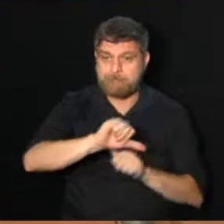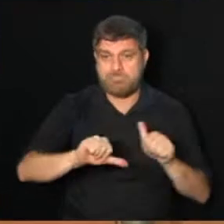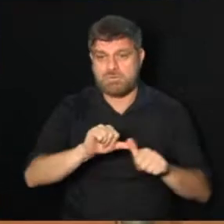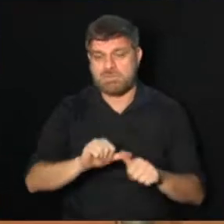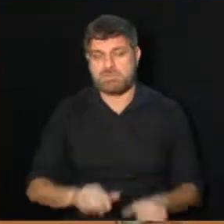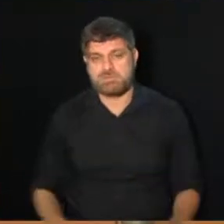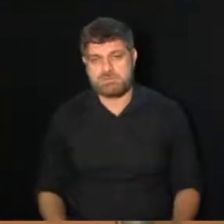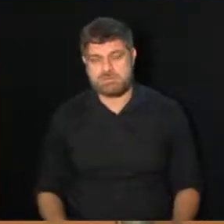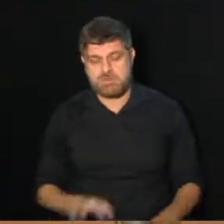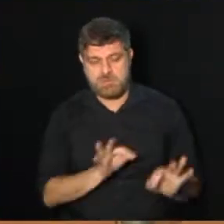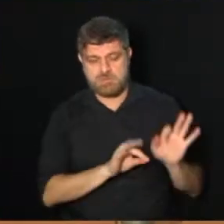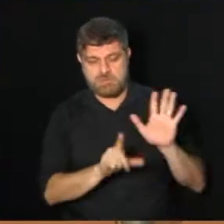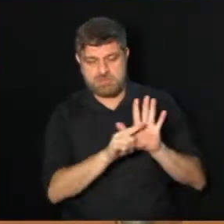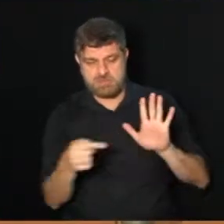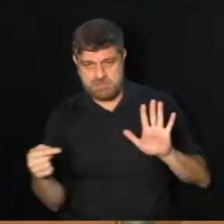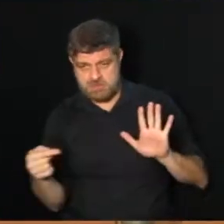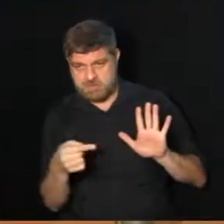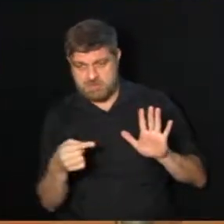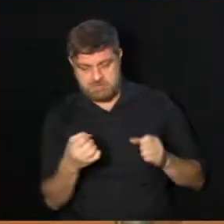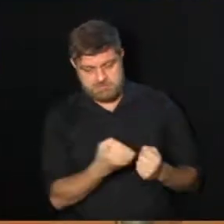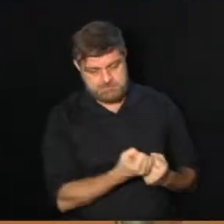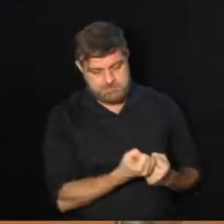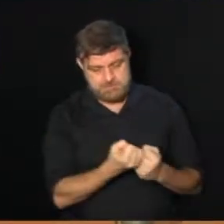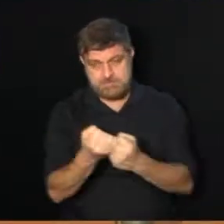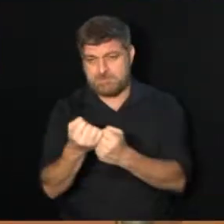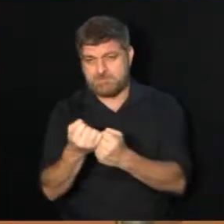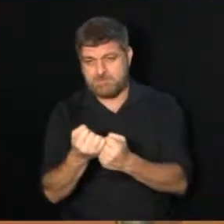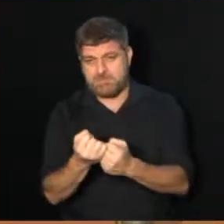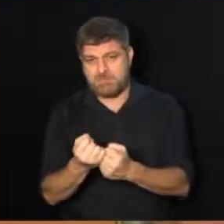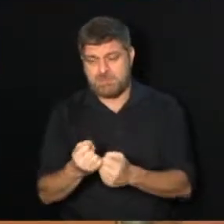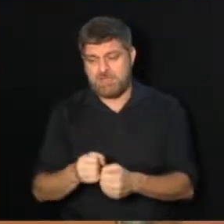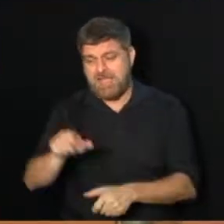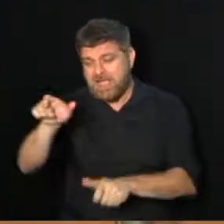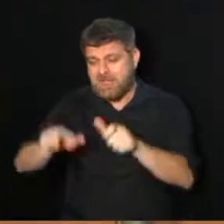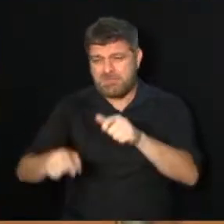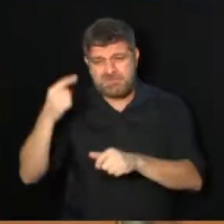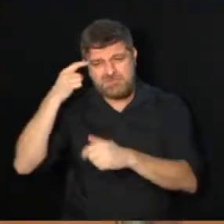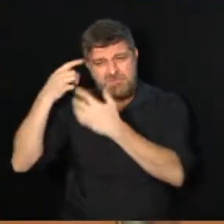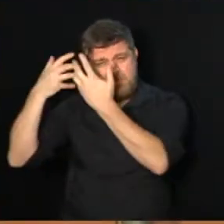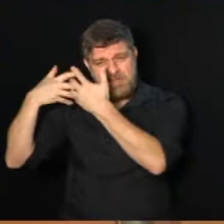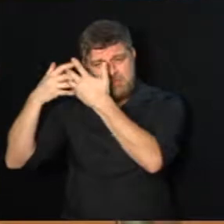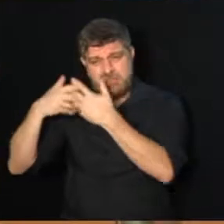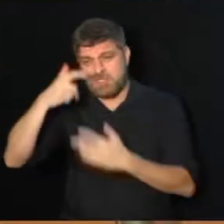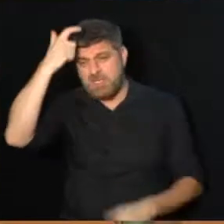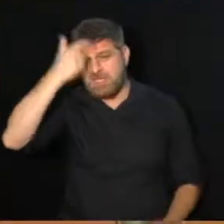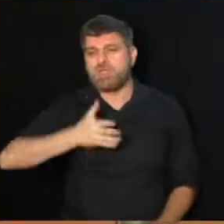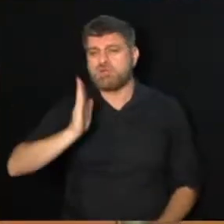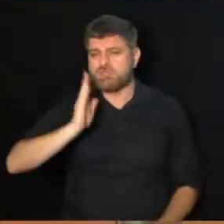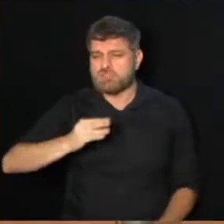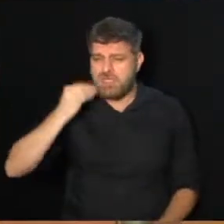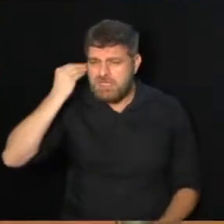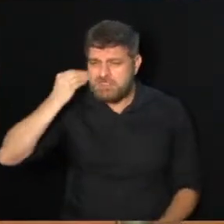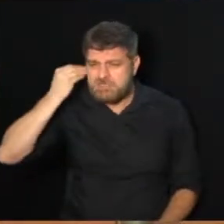esse projeto de lei faça as pessoas refletir. Eu, como vereador, quando estive nessa casa, eu sempre disse